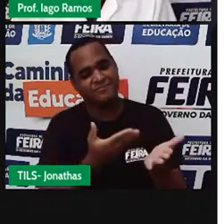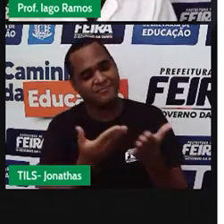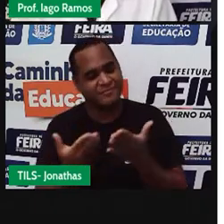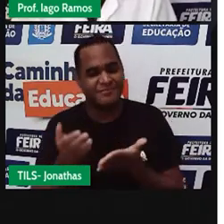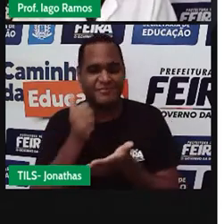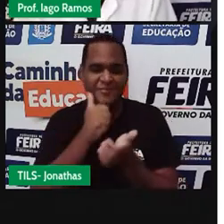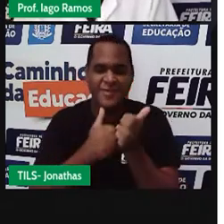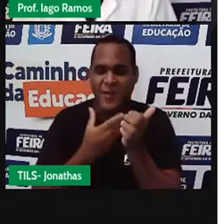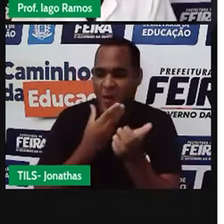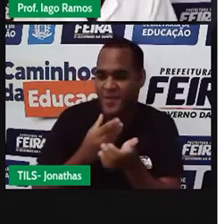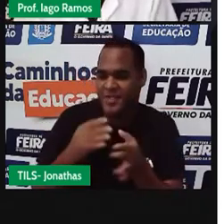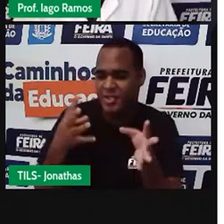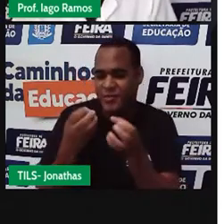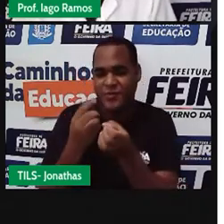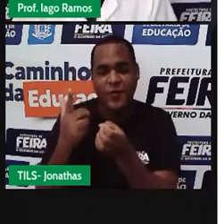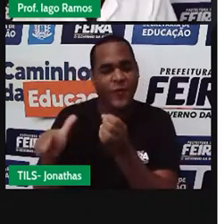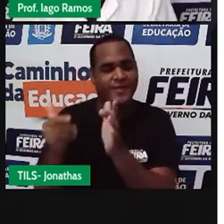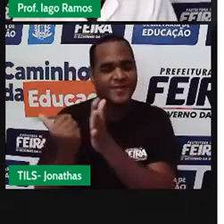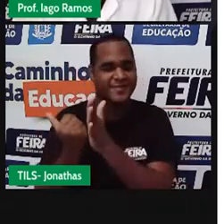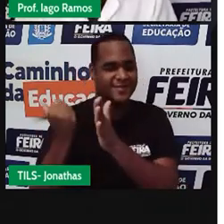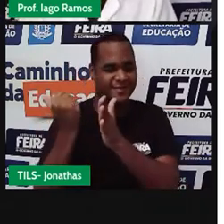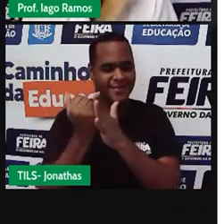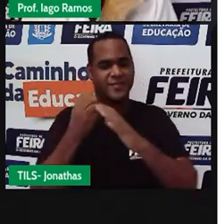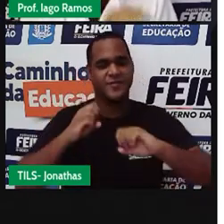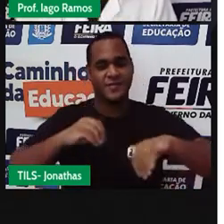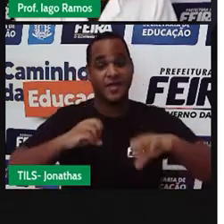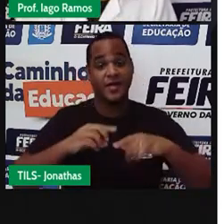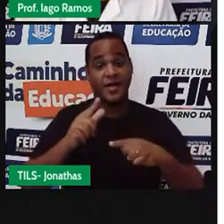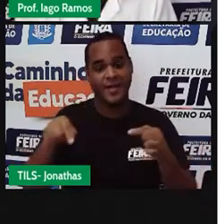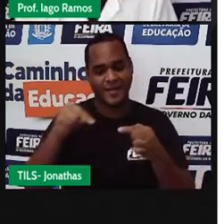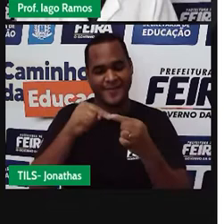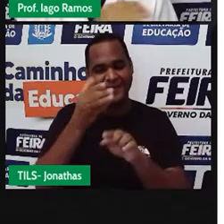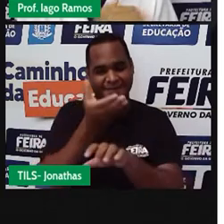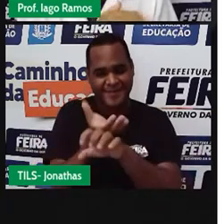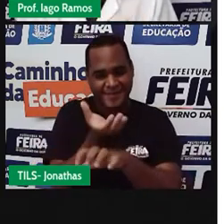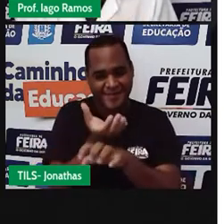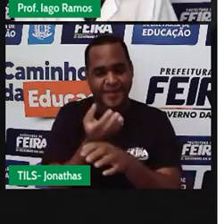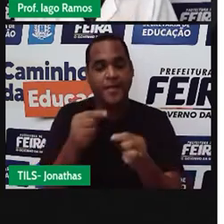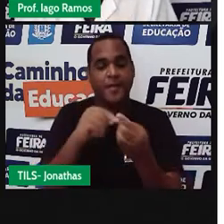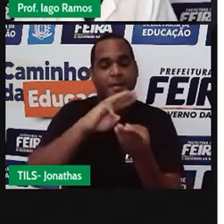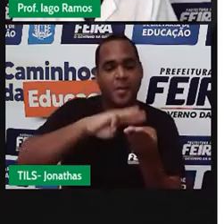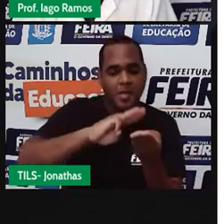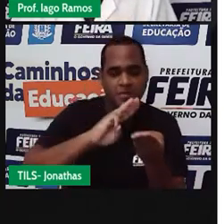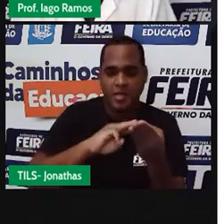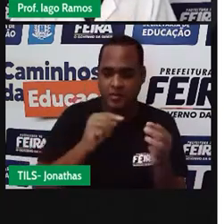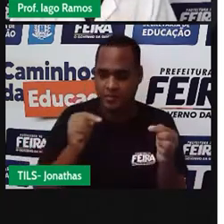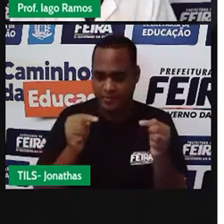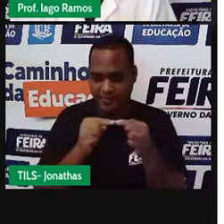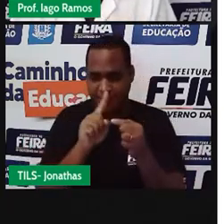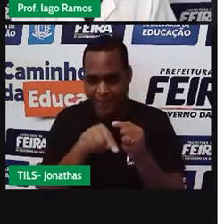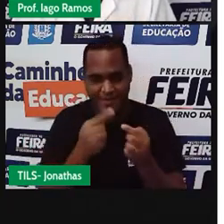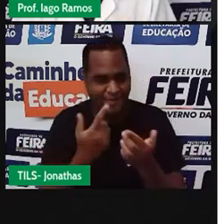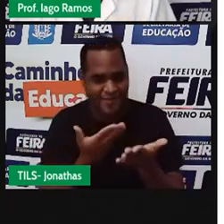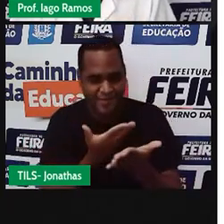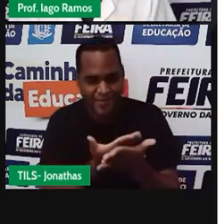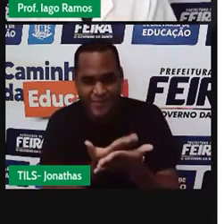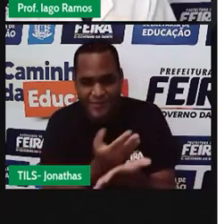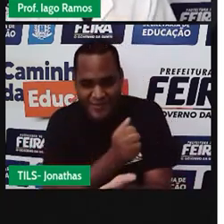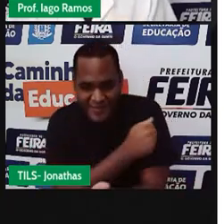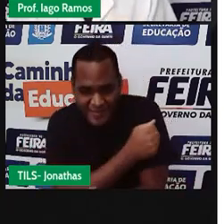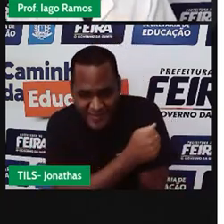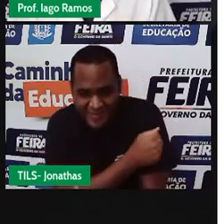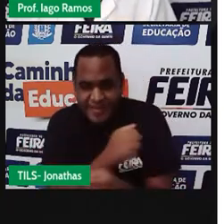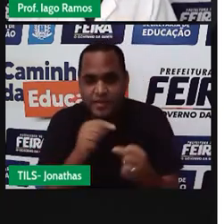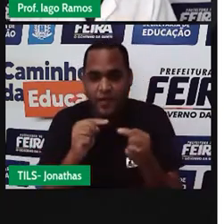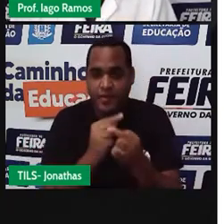bem-vindos a mais uma de nossas aulas de matemática para você que é estudante do 6º ano